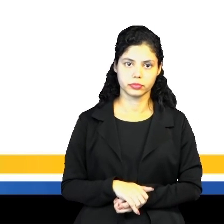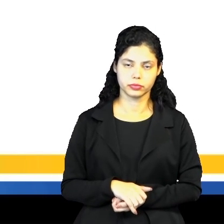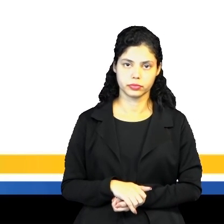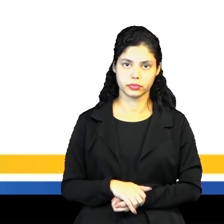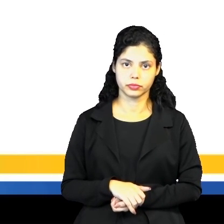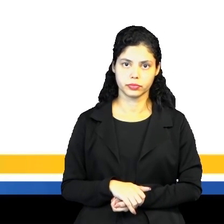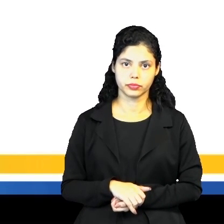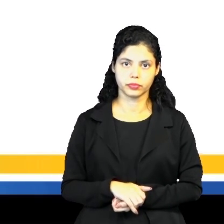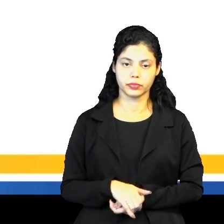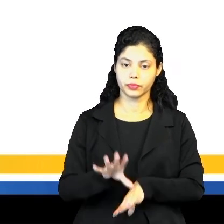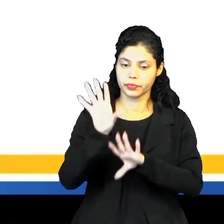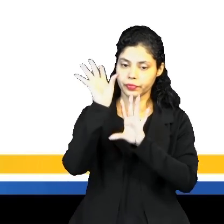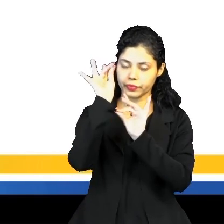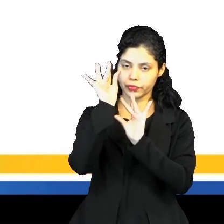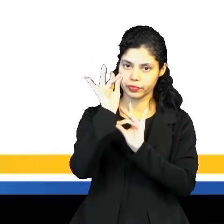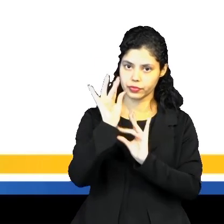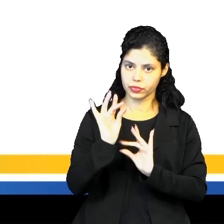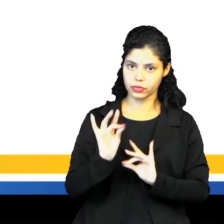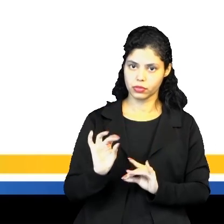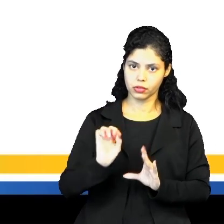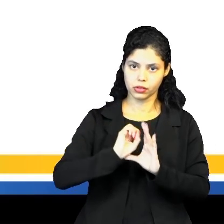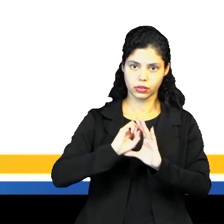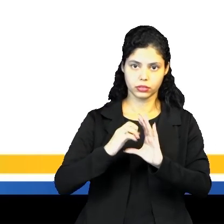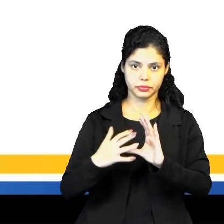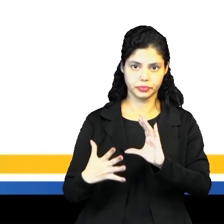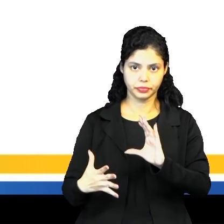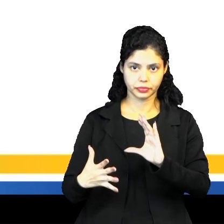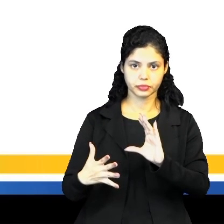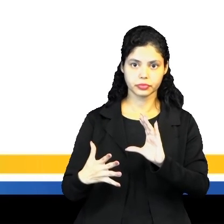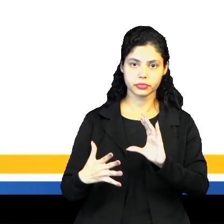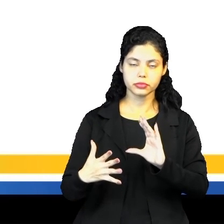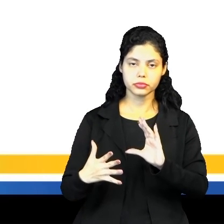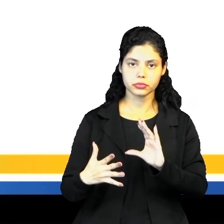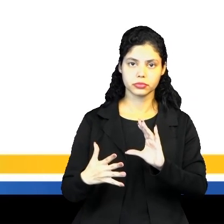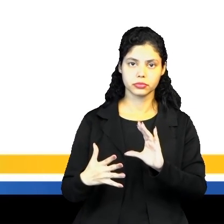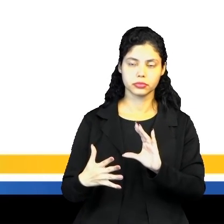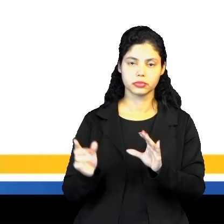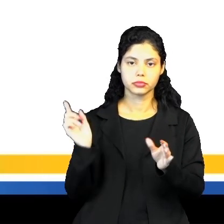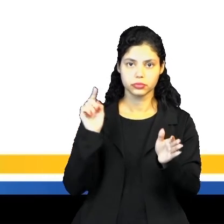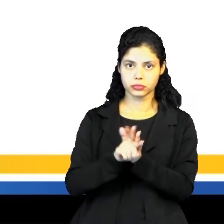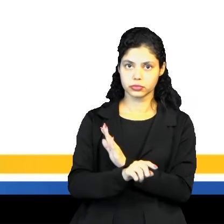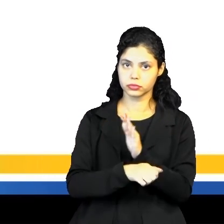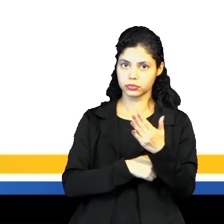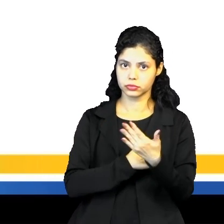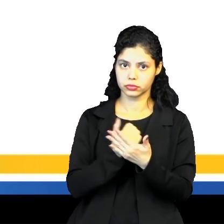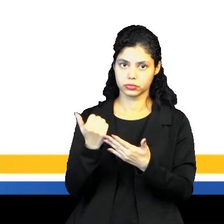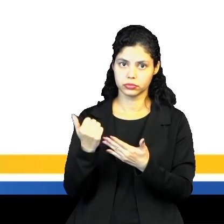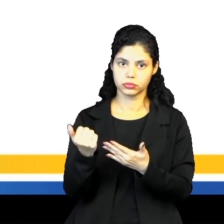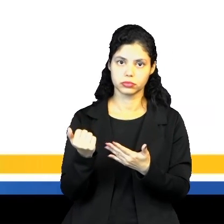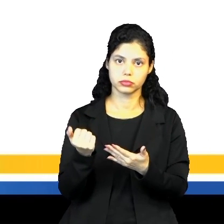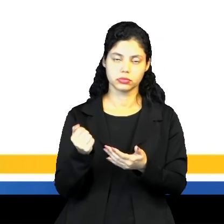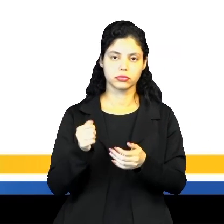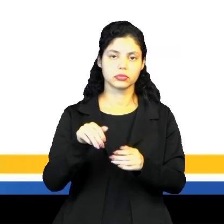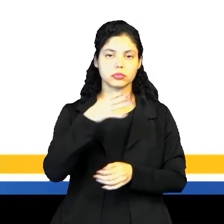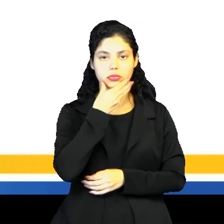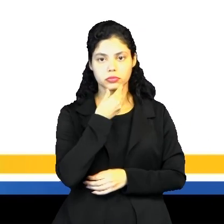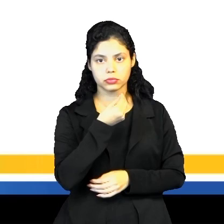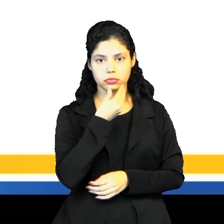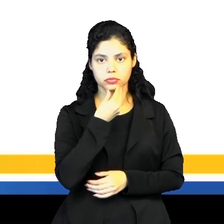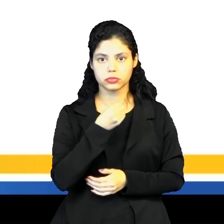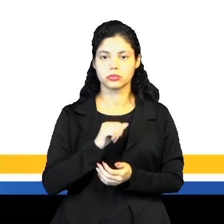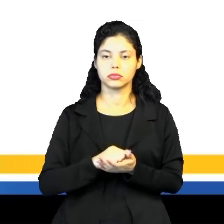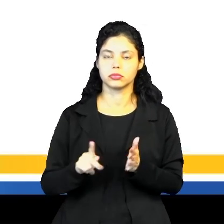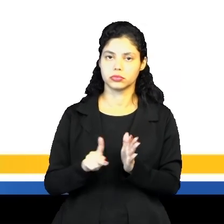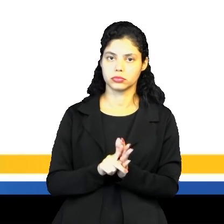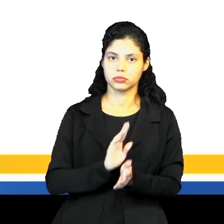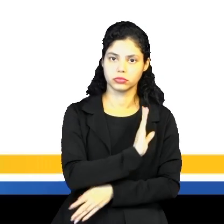também colocando essas características, né, da questão do agir, né, do homem sobre